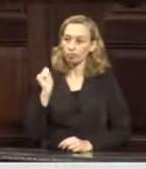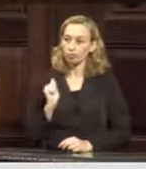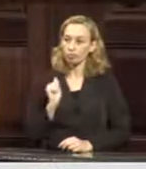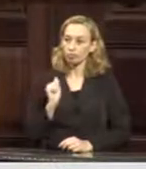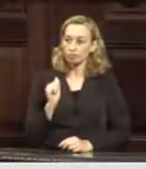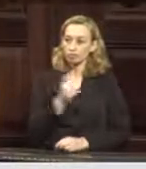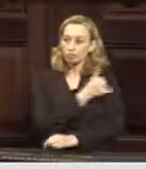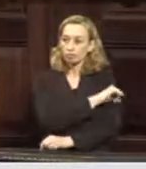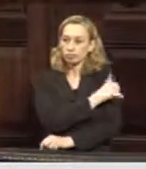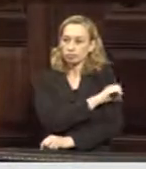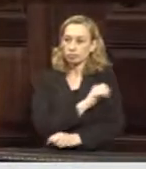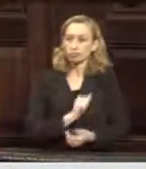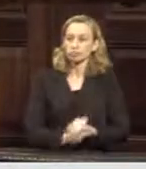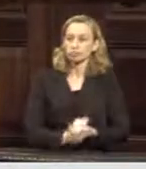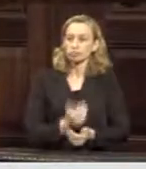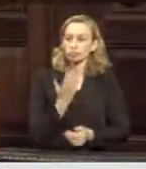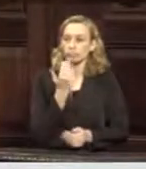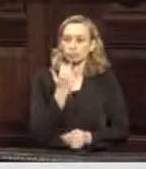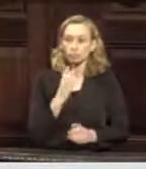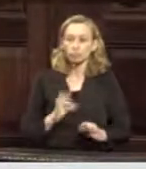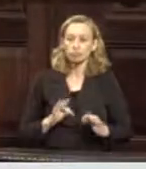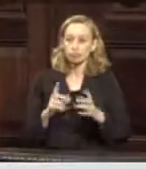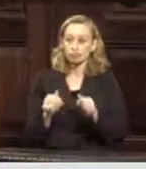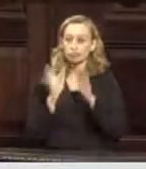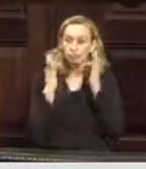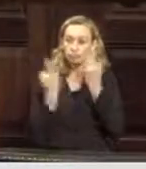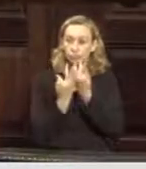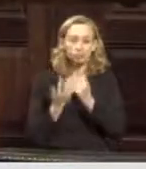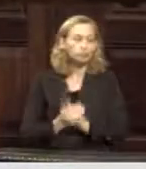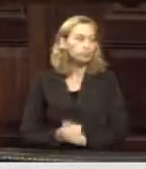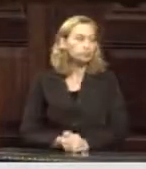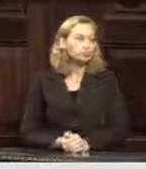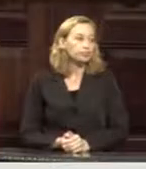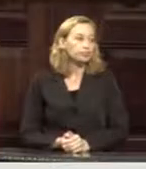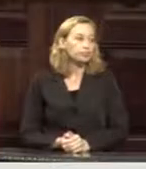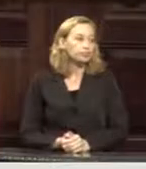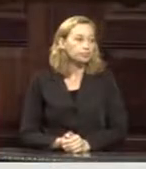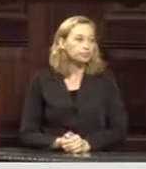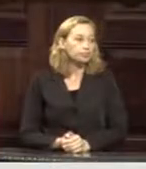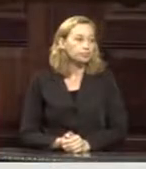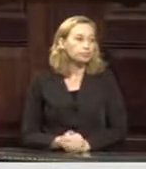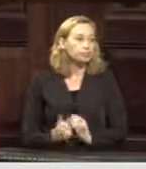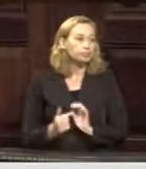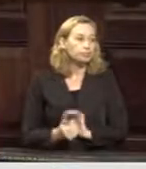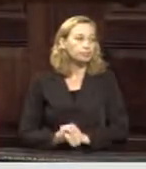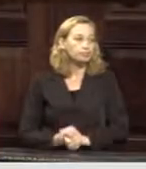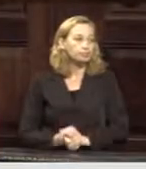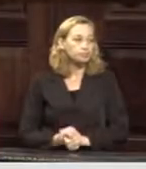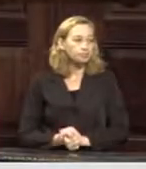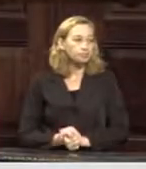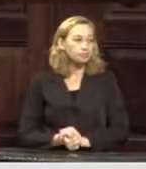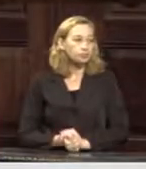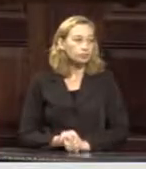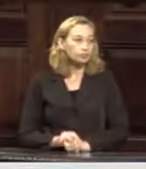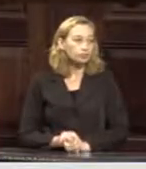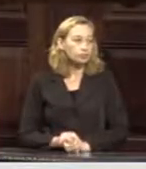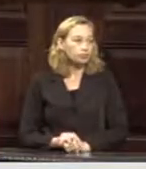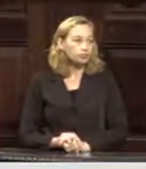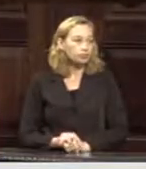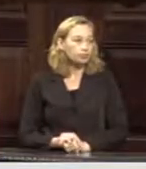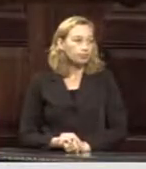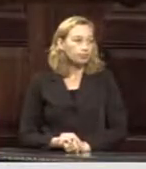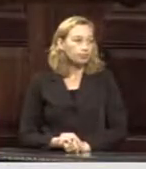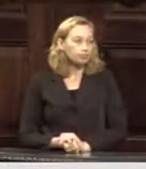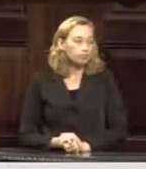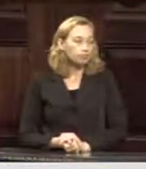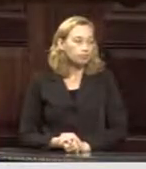na produção de alimentos no âmbito da agricultura familiar. Feito esse destaque, senhor presidente Jânio Mendes, aqui